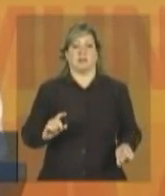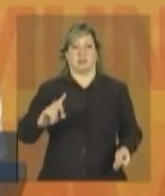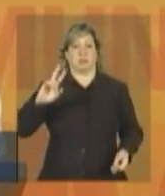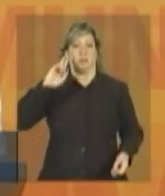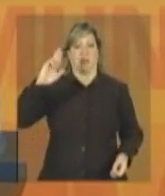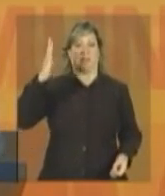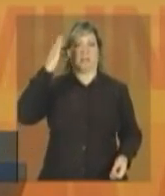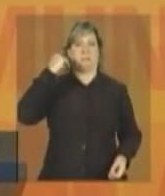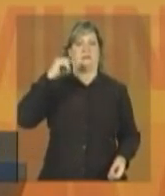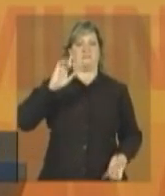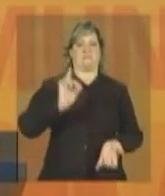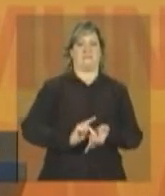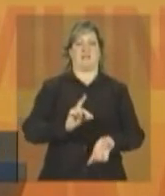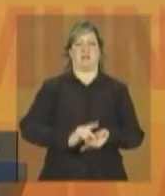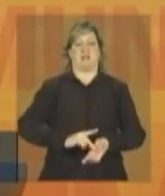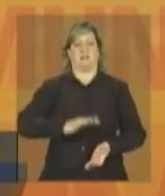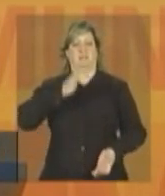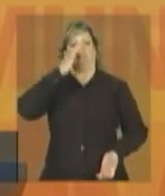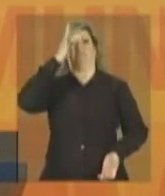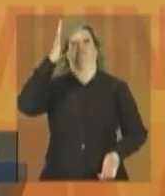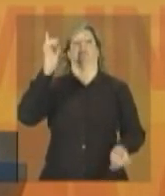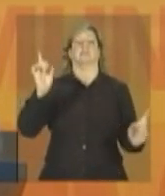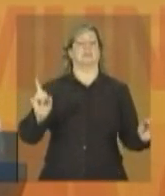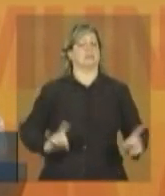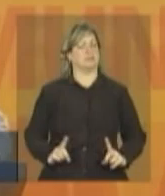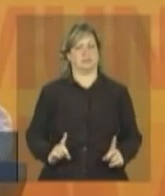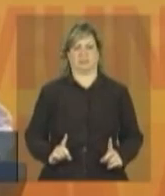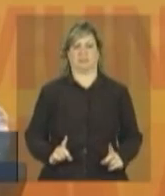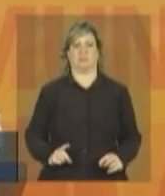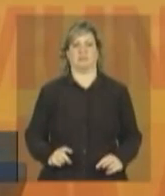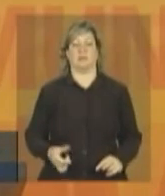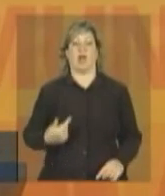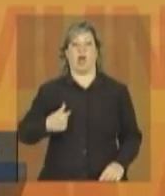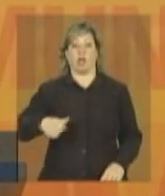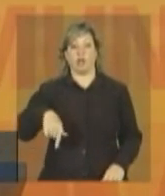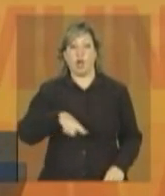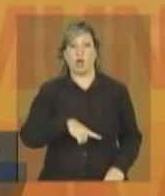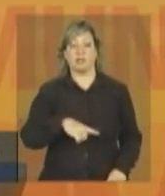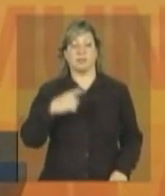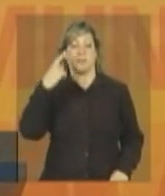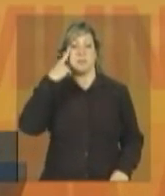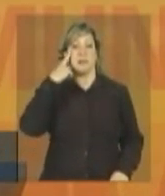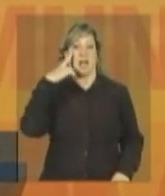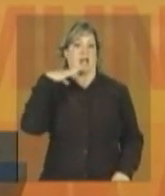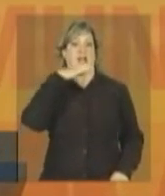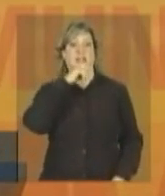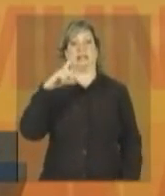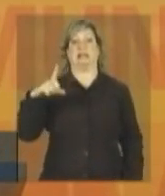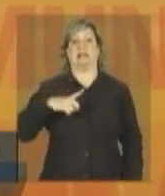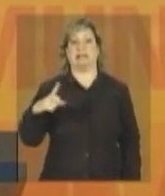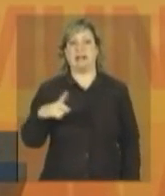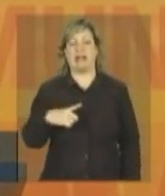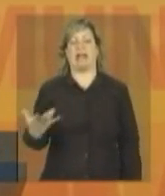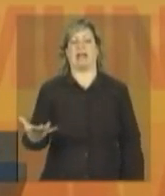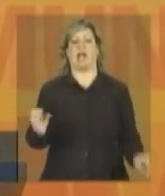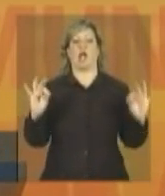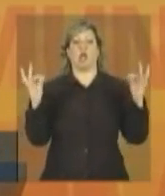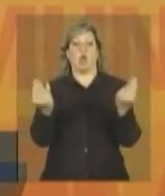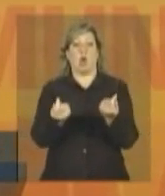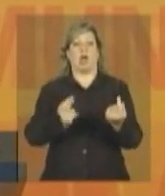verdade aqui. Nós não pretendemos isso. Não achamos que temos todas